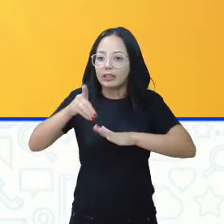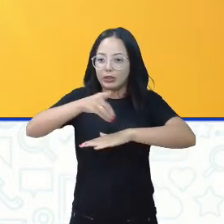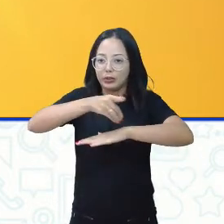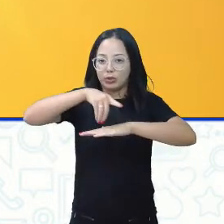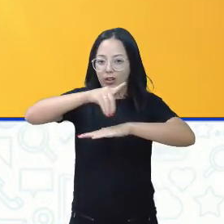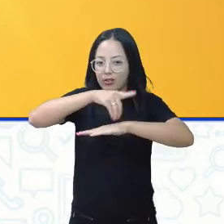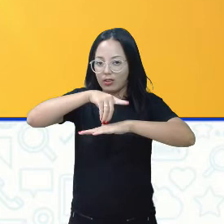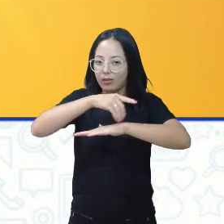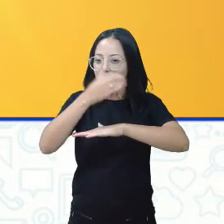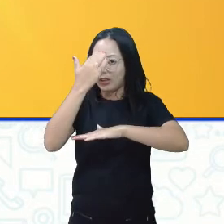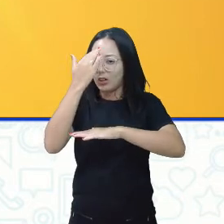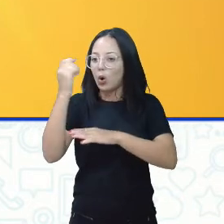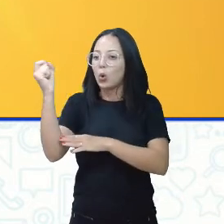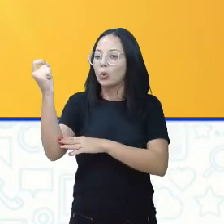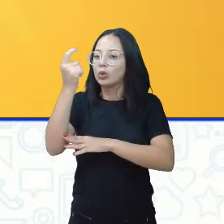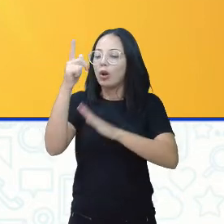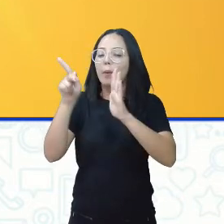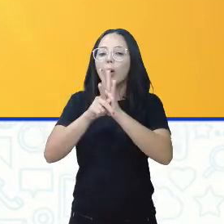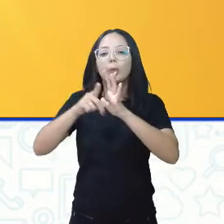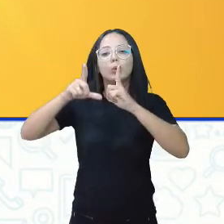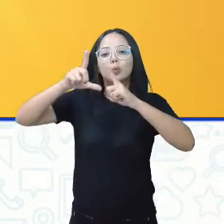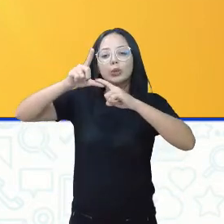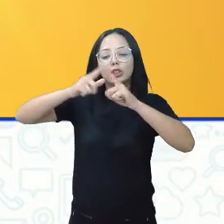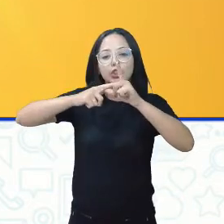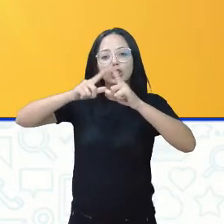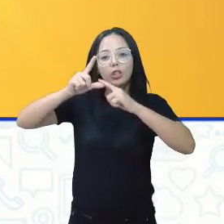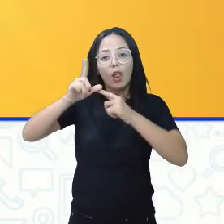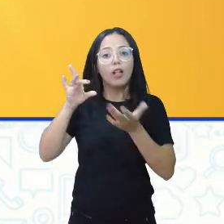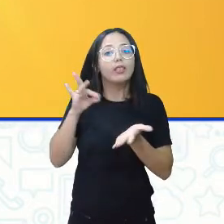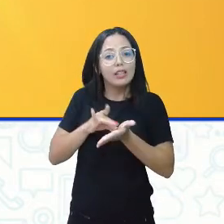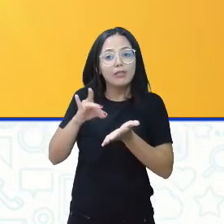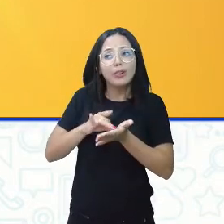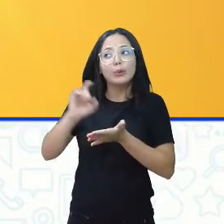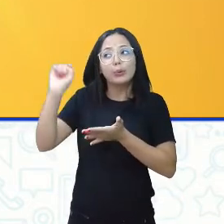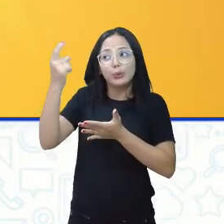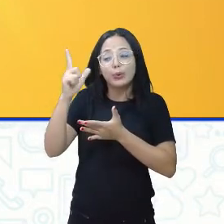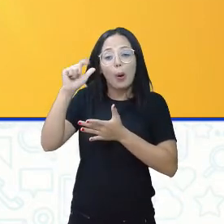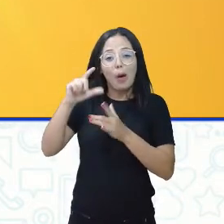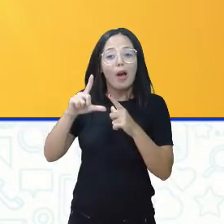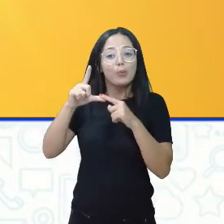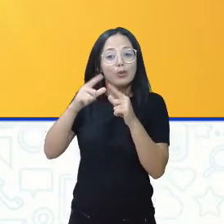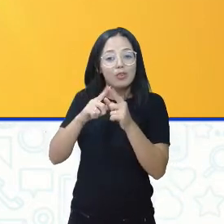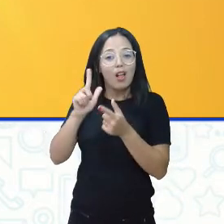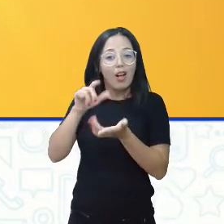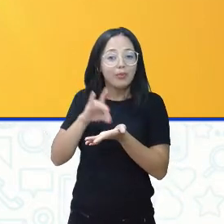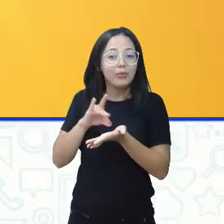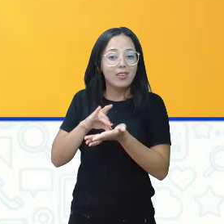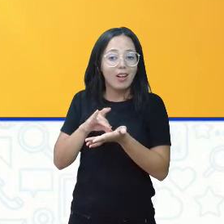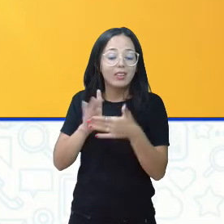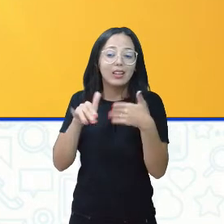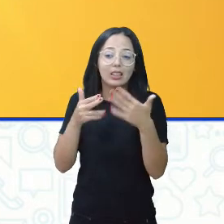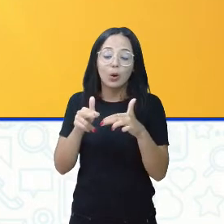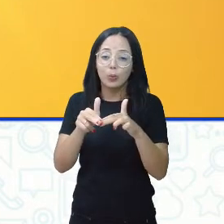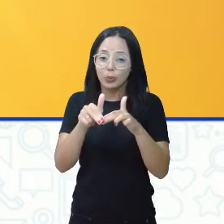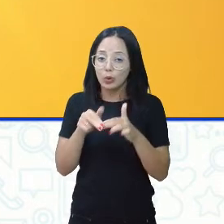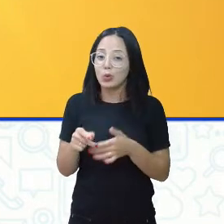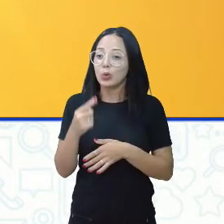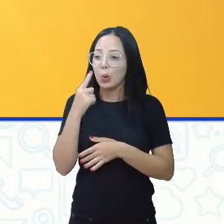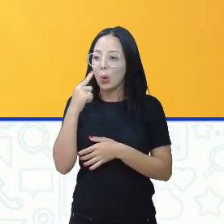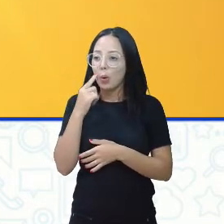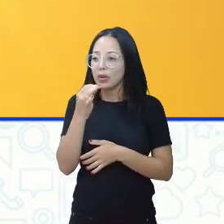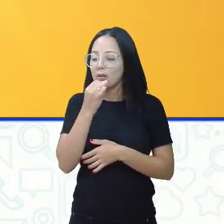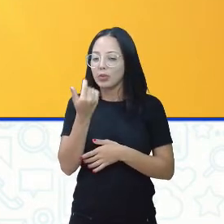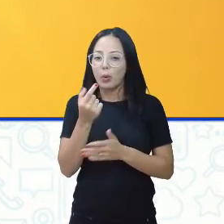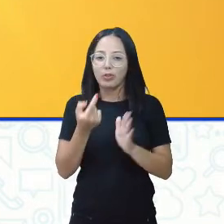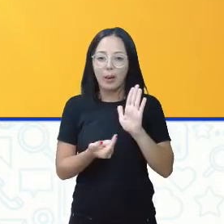dicionarizado. O sol é uma estrela e, de fato, ela é uma estrela. Então, aqui não há